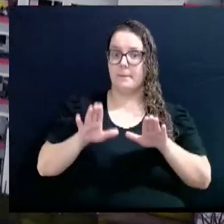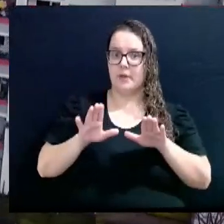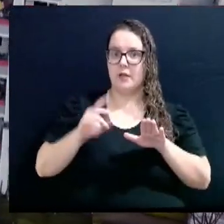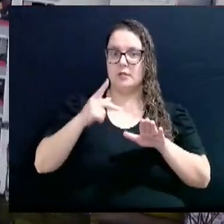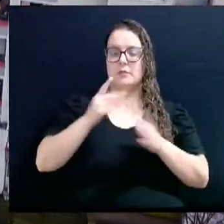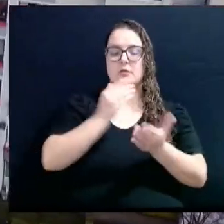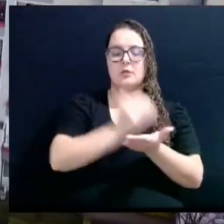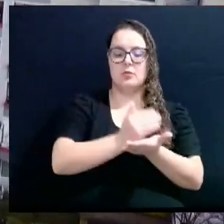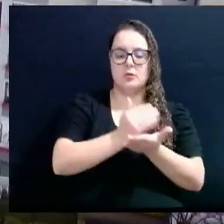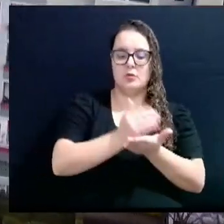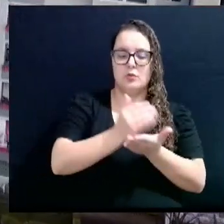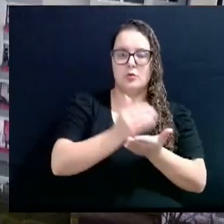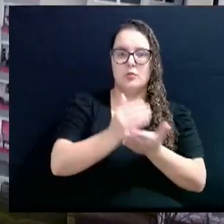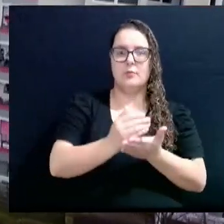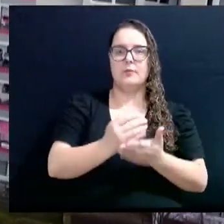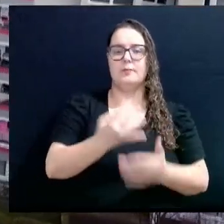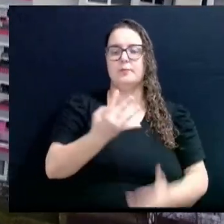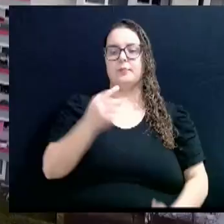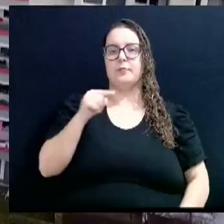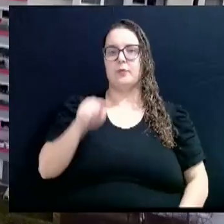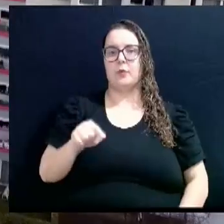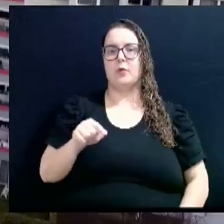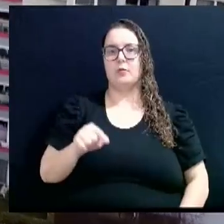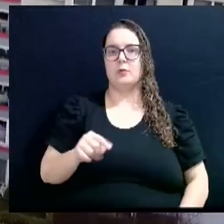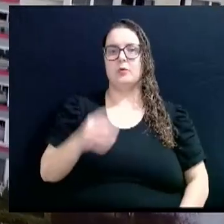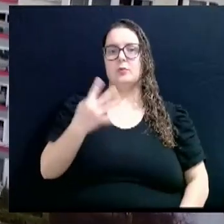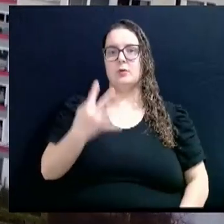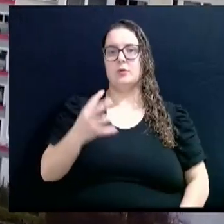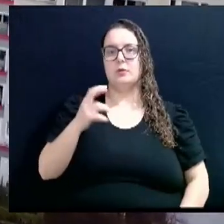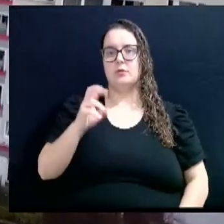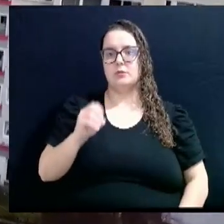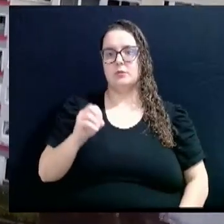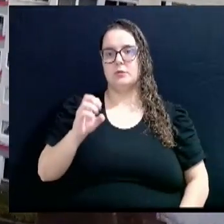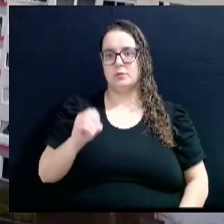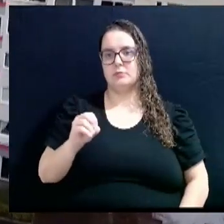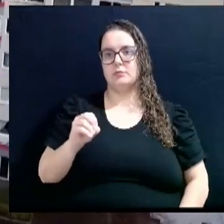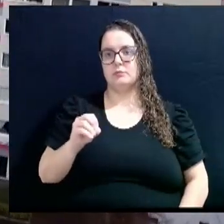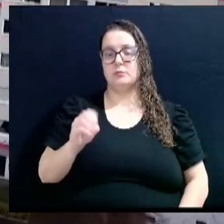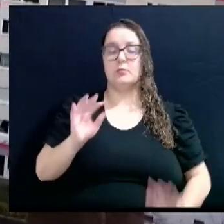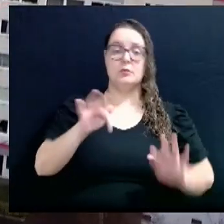em R$ 4.400. E ao final, você pagaria